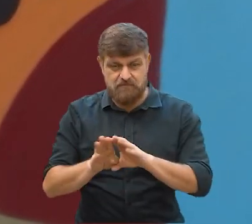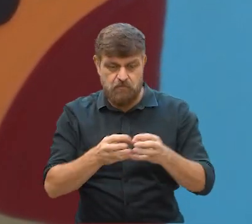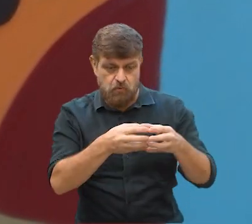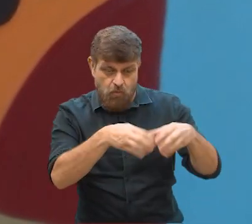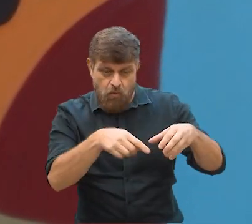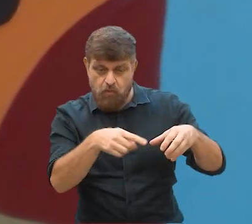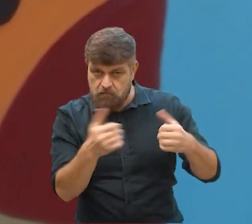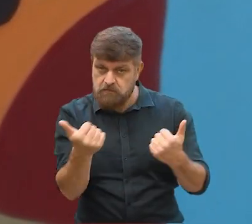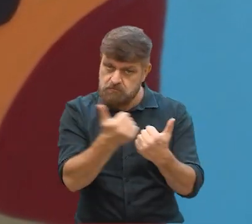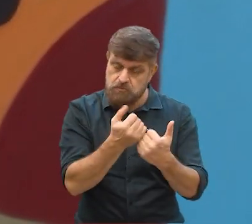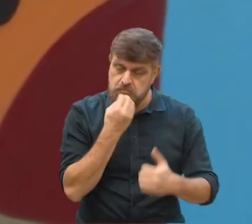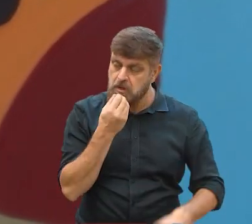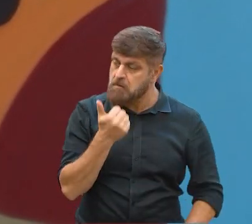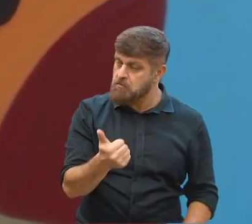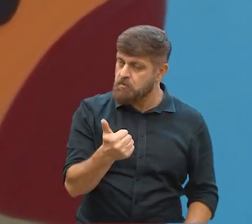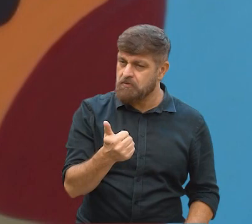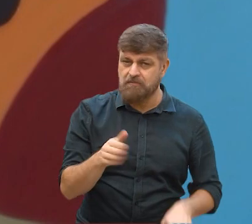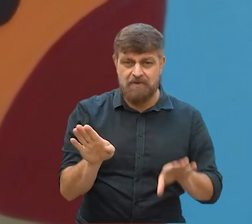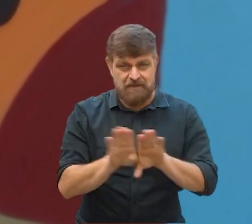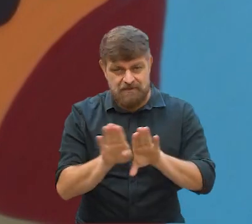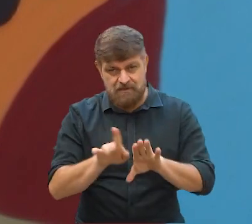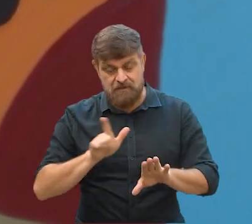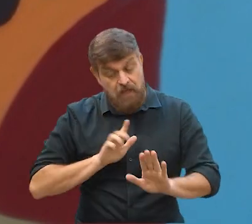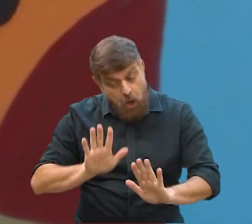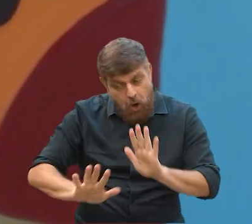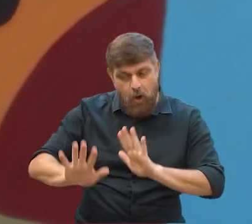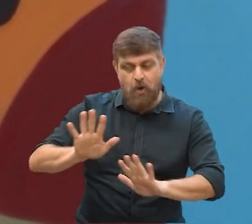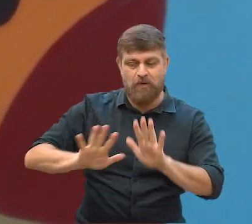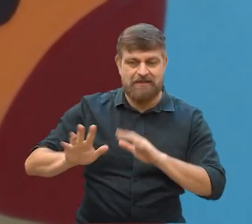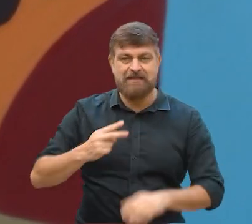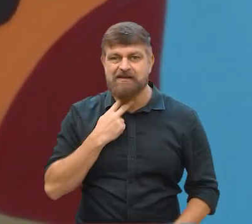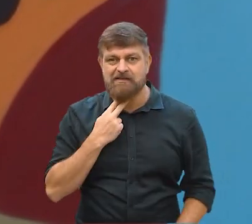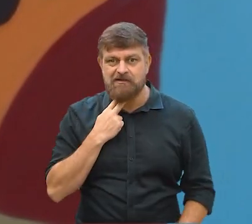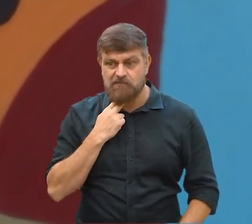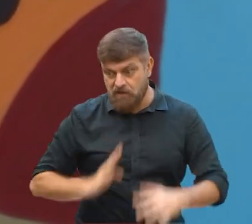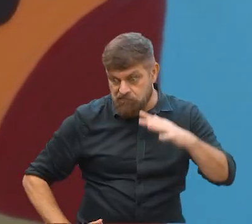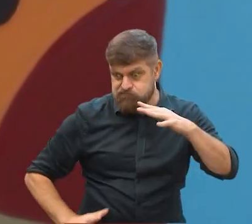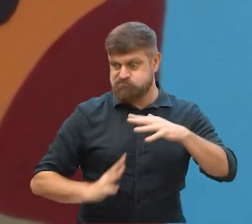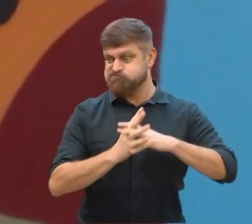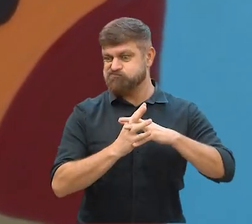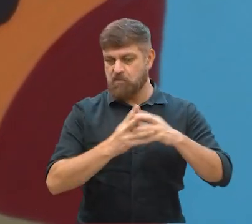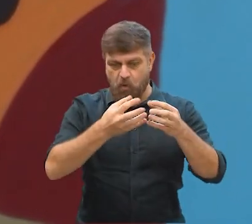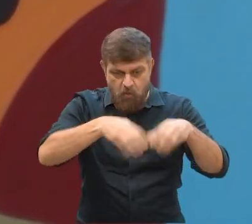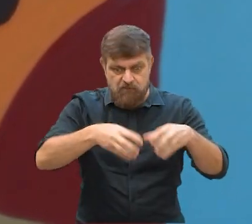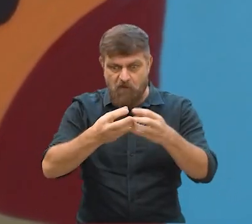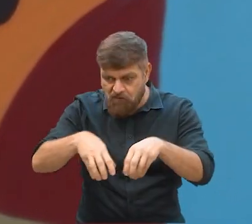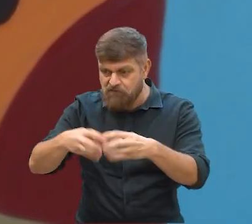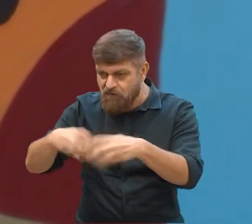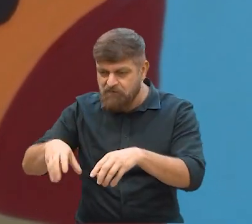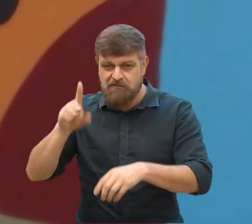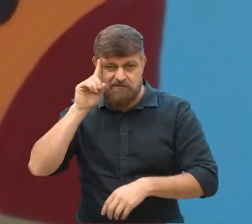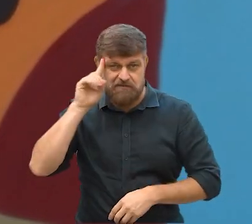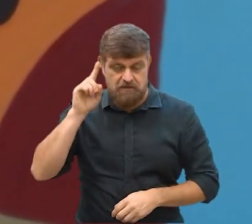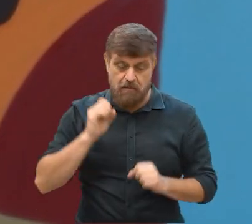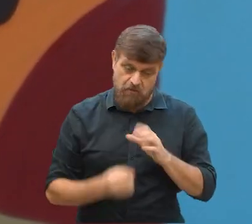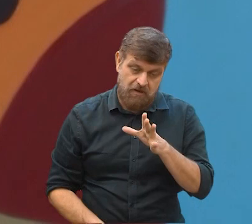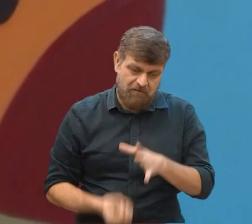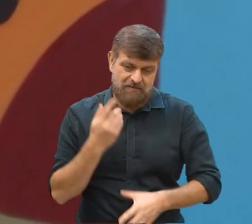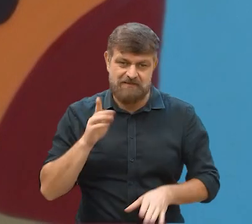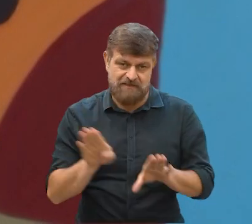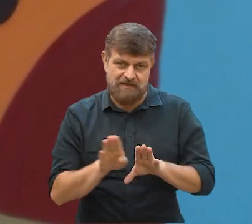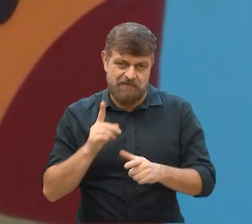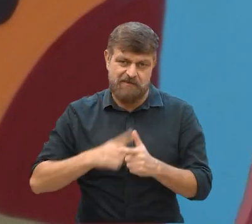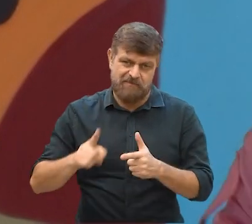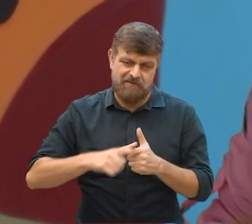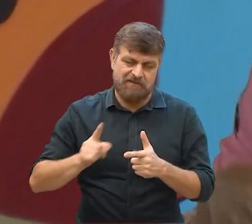o ovo é um bom substituto, mas também tem que cuidar com o excesso, porque o excesso de ovo também pode causar outros